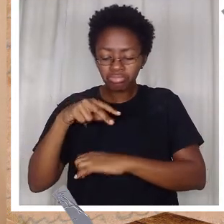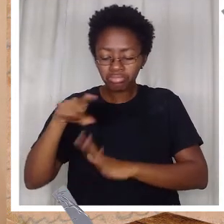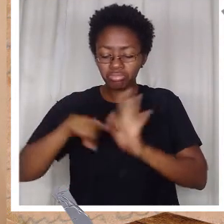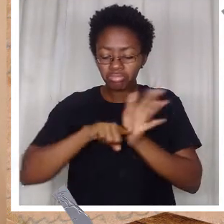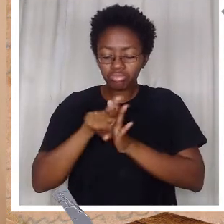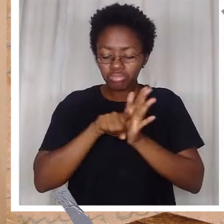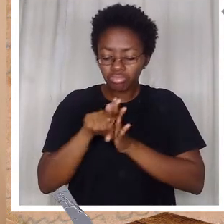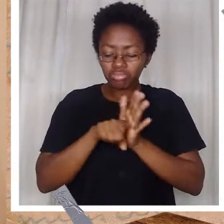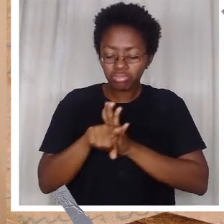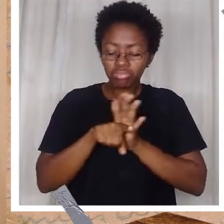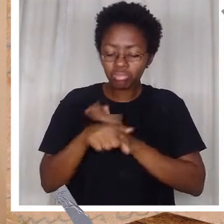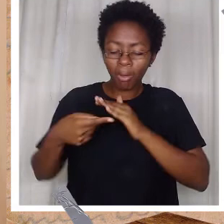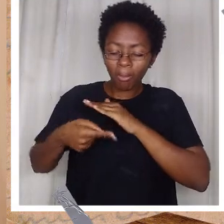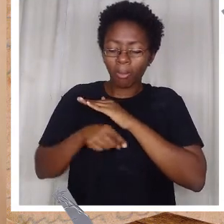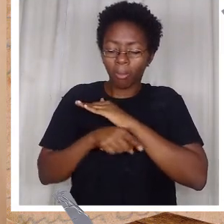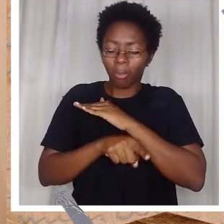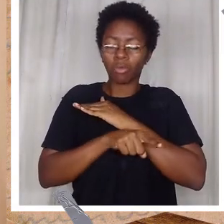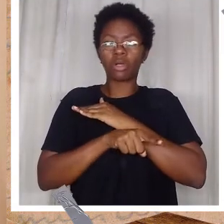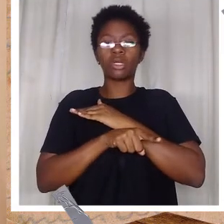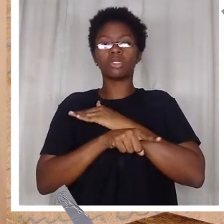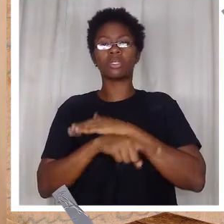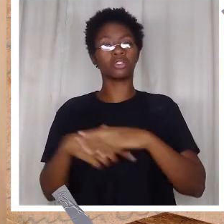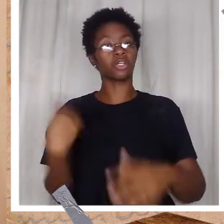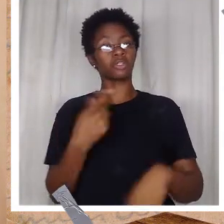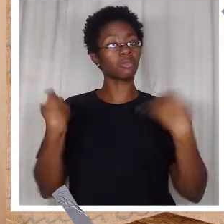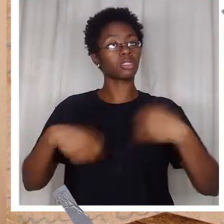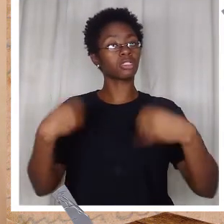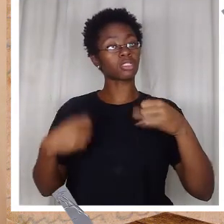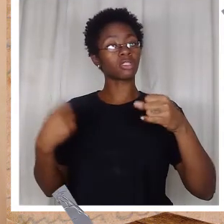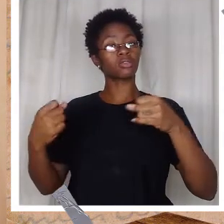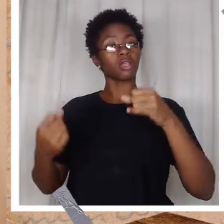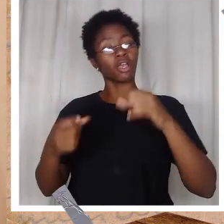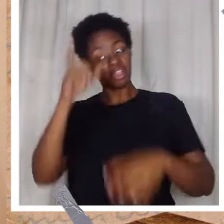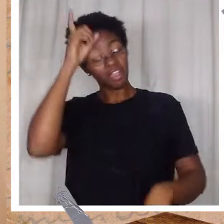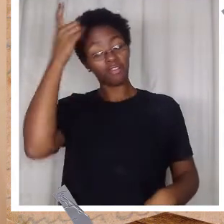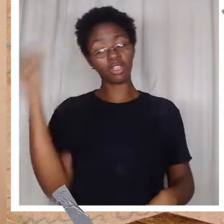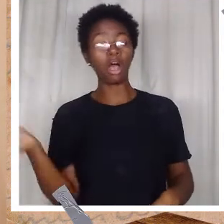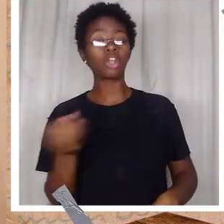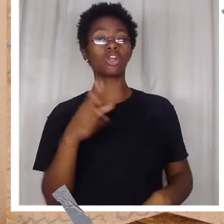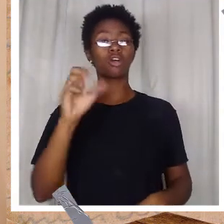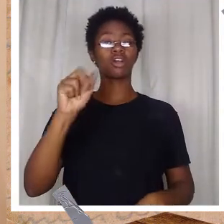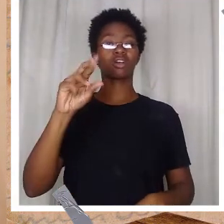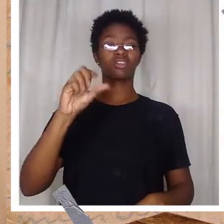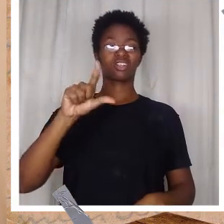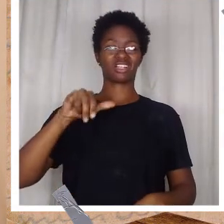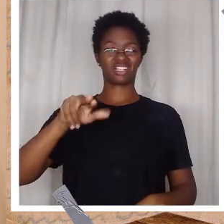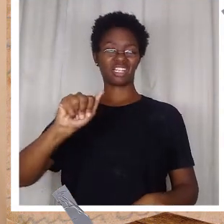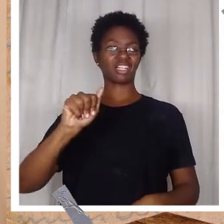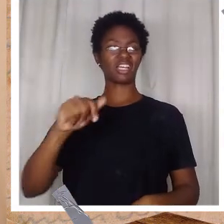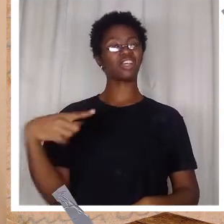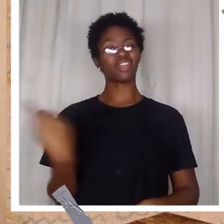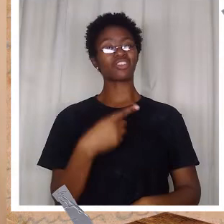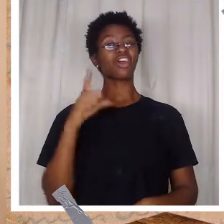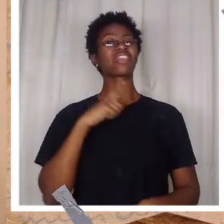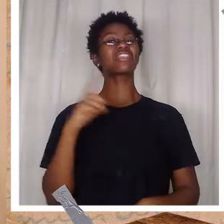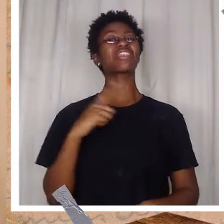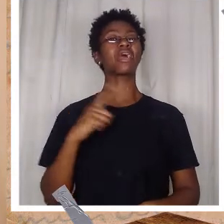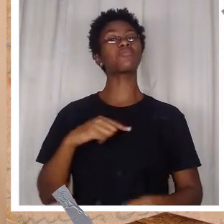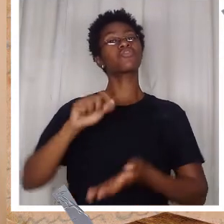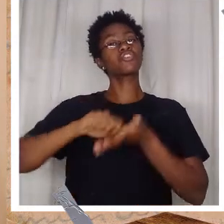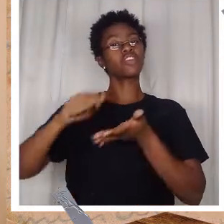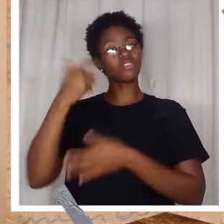temos... e se nós recriarmos Carolina, nós temos literatura para mais 50 anos. Nossa